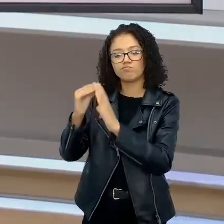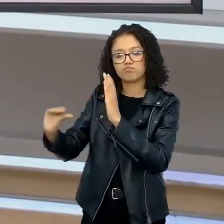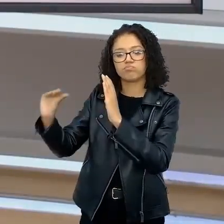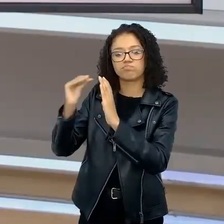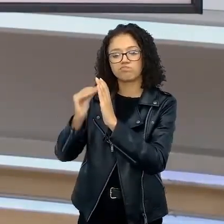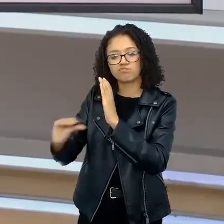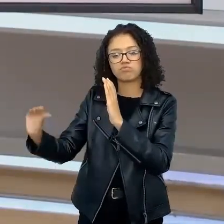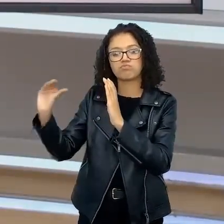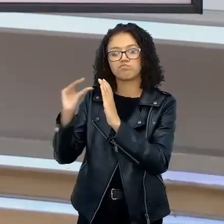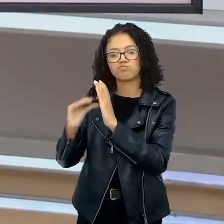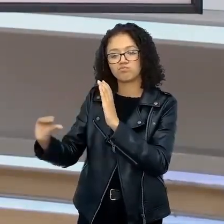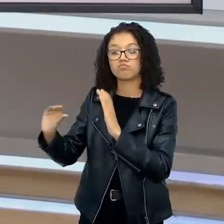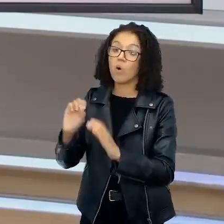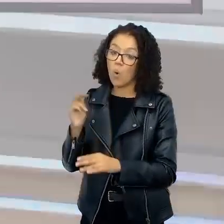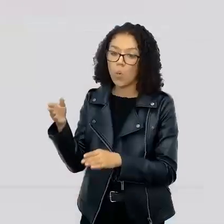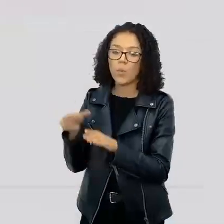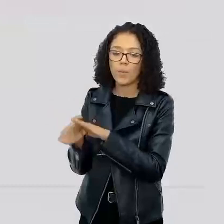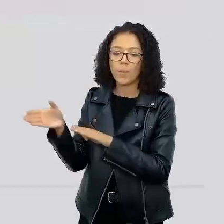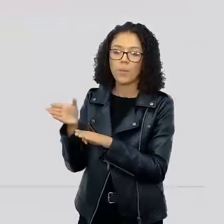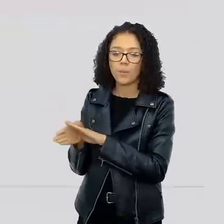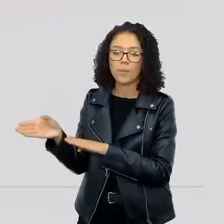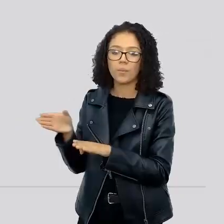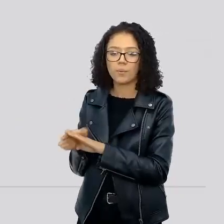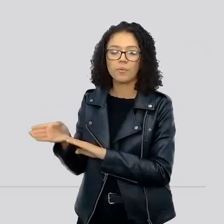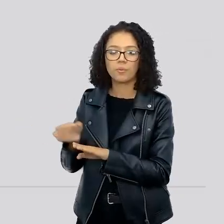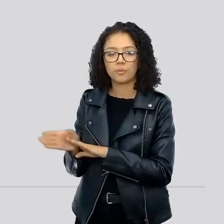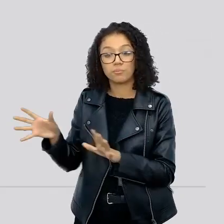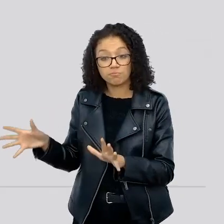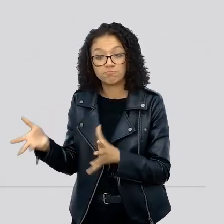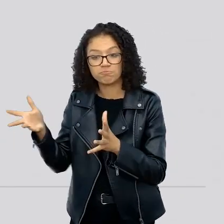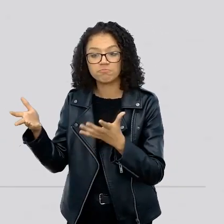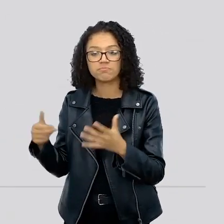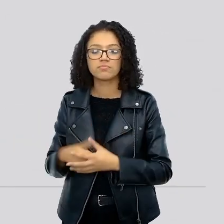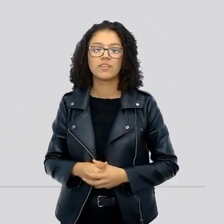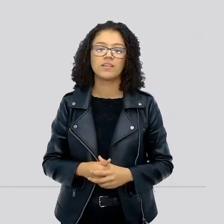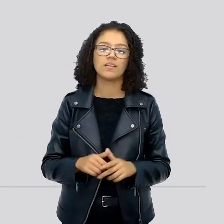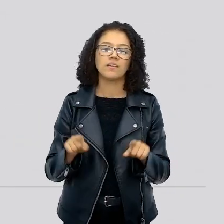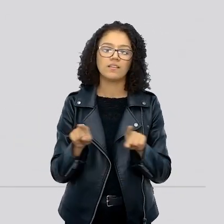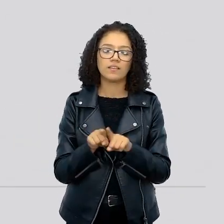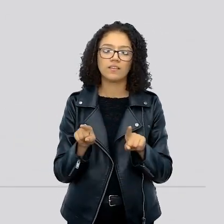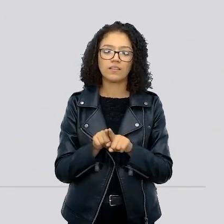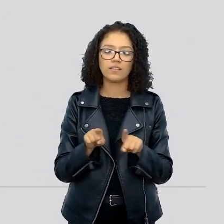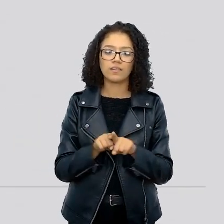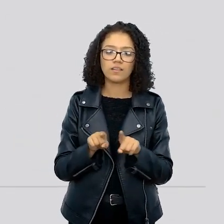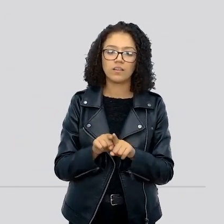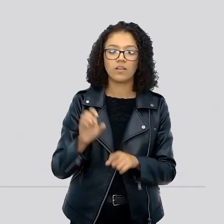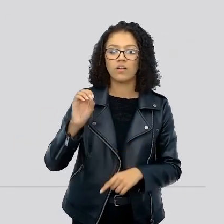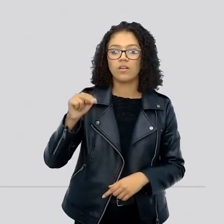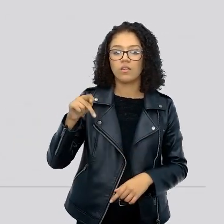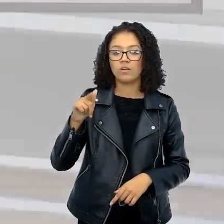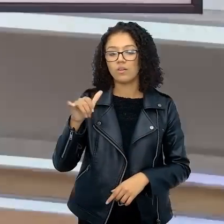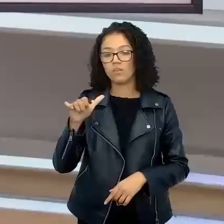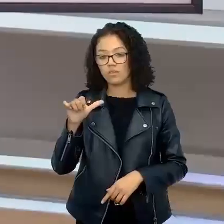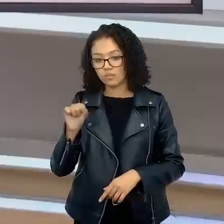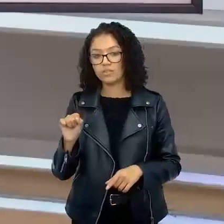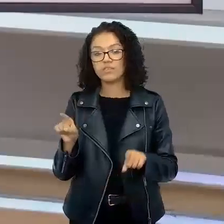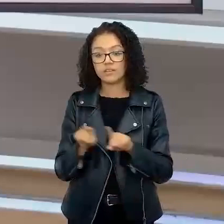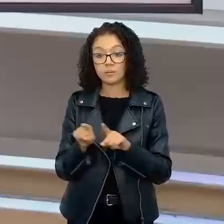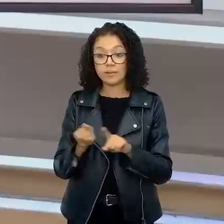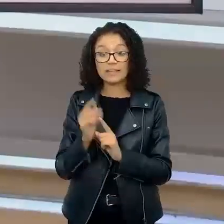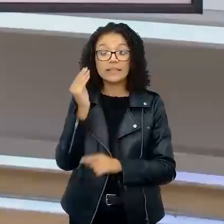essa mãe, né? E o Ministério Público, ele é o representante do Estado, então ele que vai garantir ali e entrar com